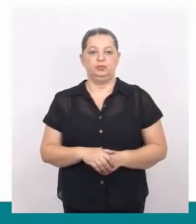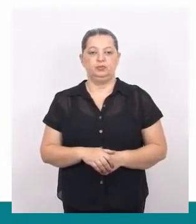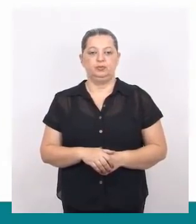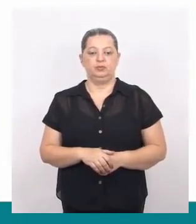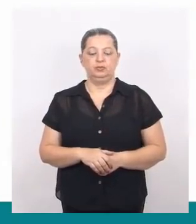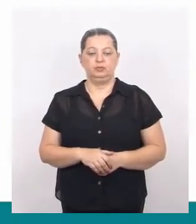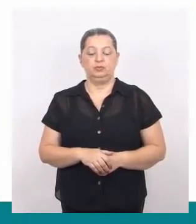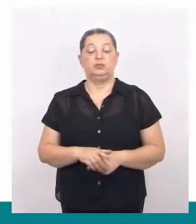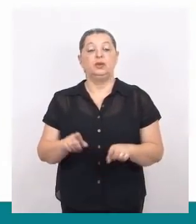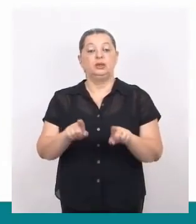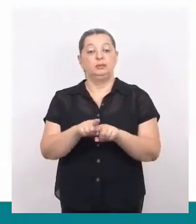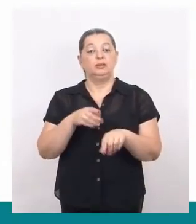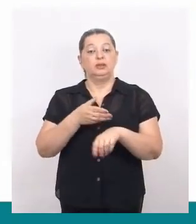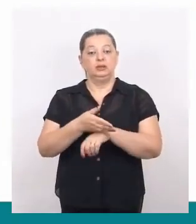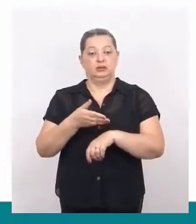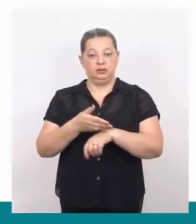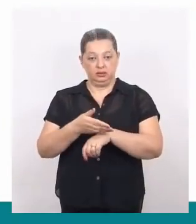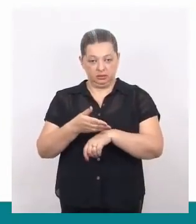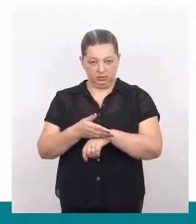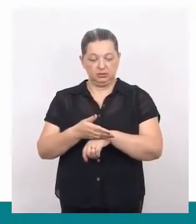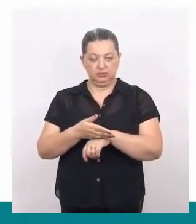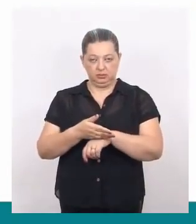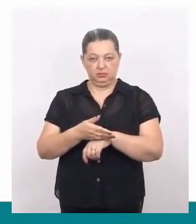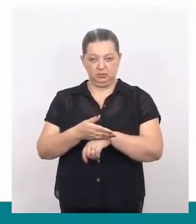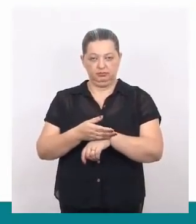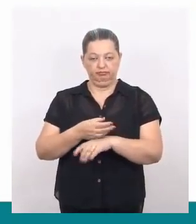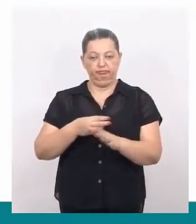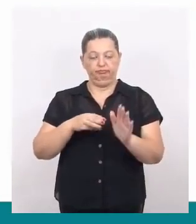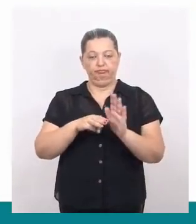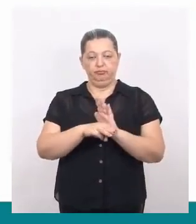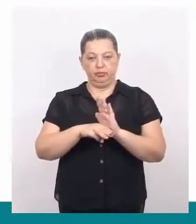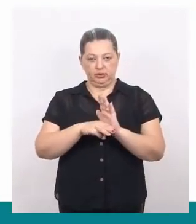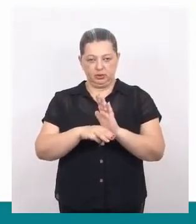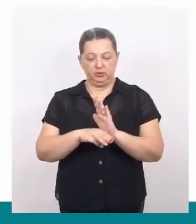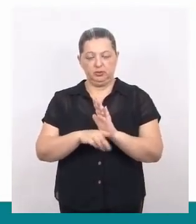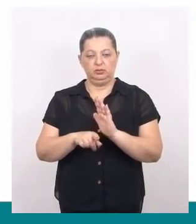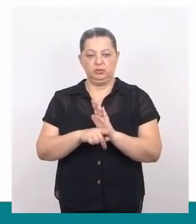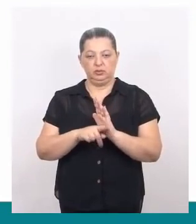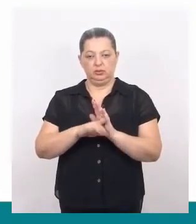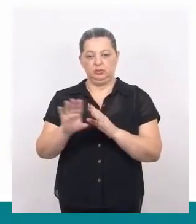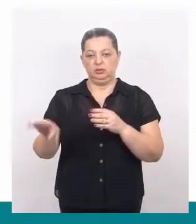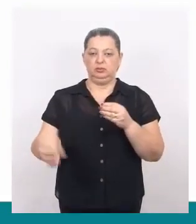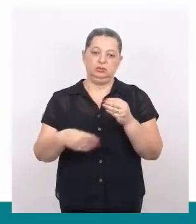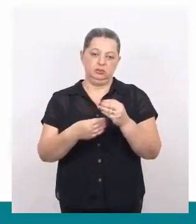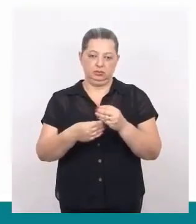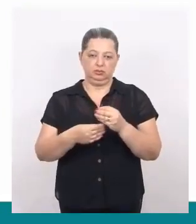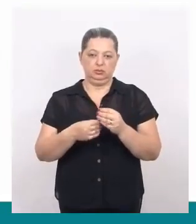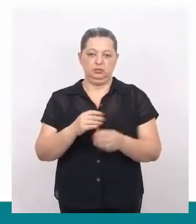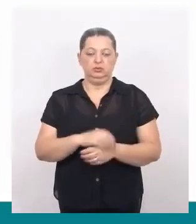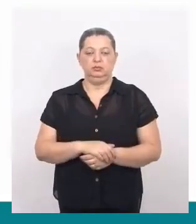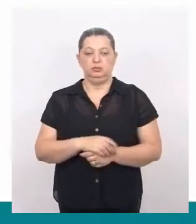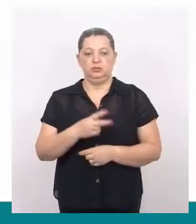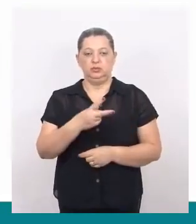acessar também o menu de atribuição inicial. Vai clicar em realizar a atribuição 2022. Pode passar.